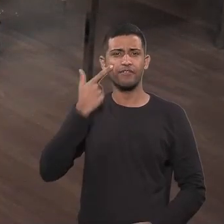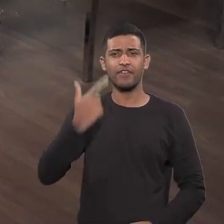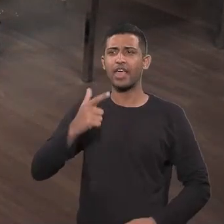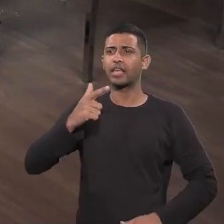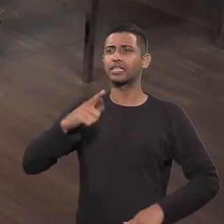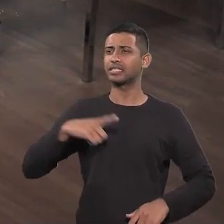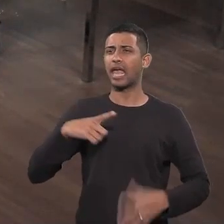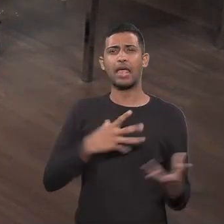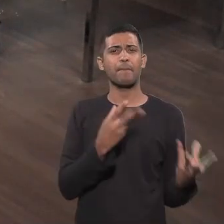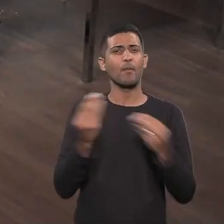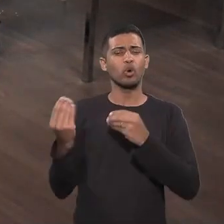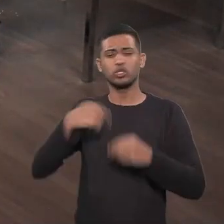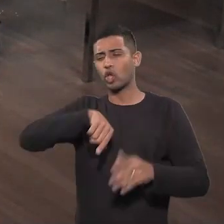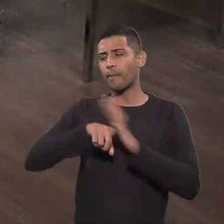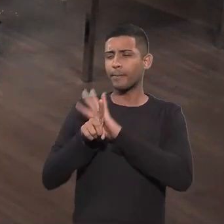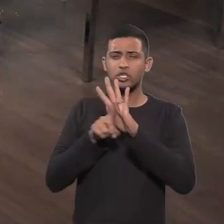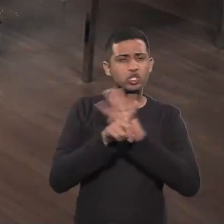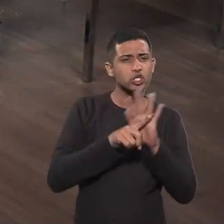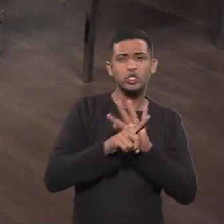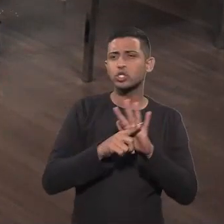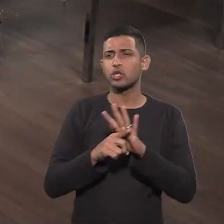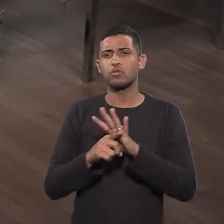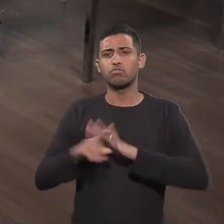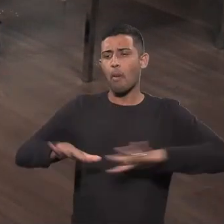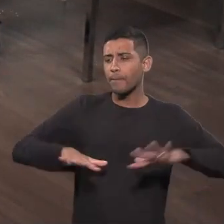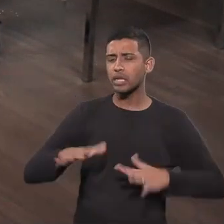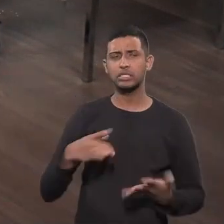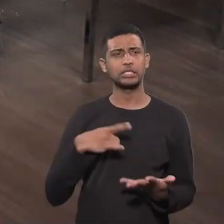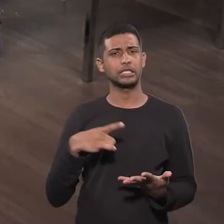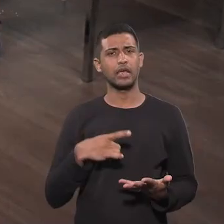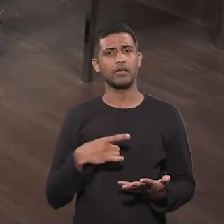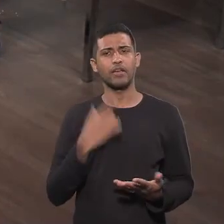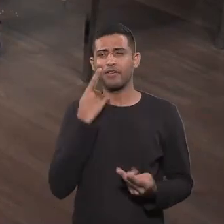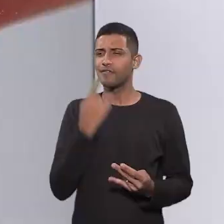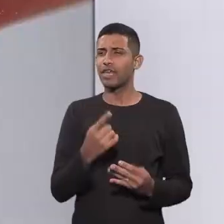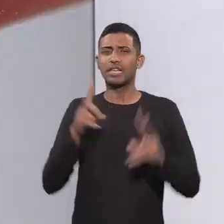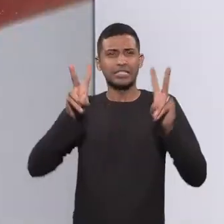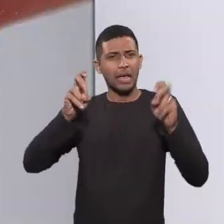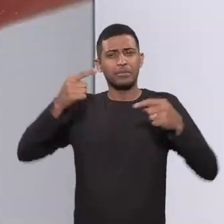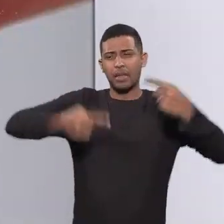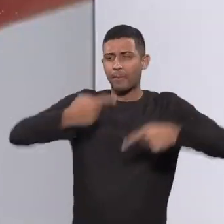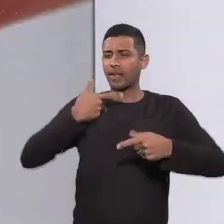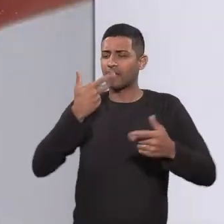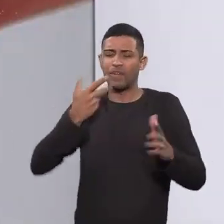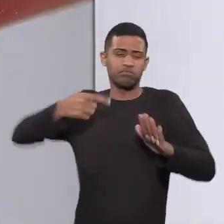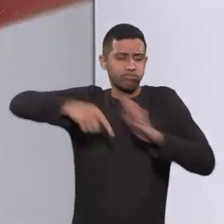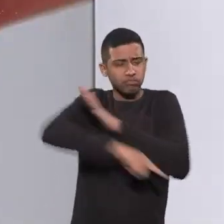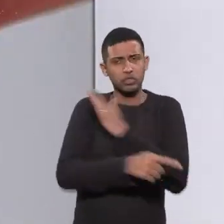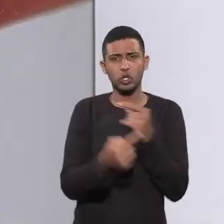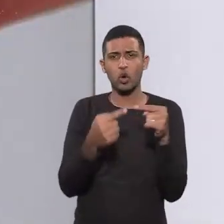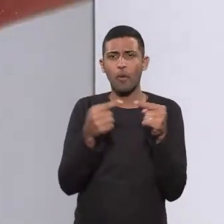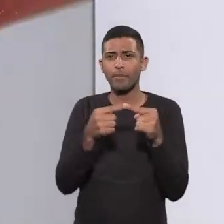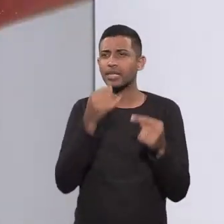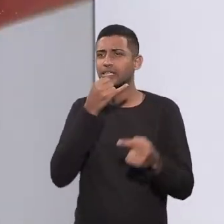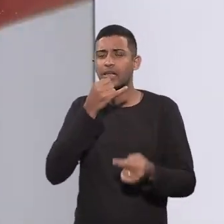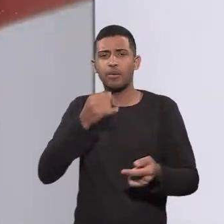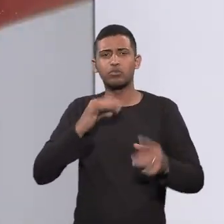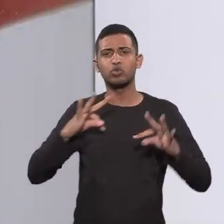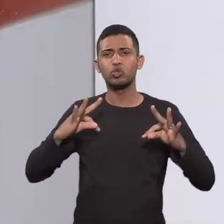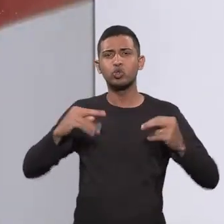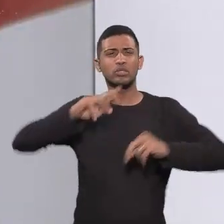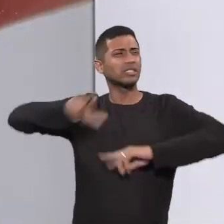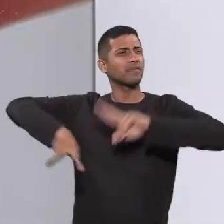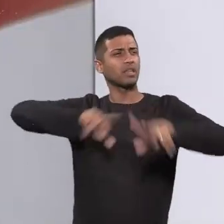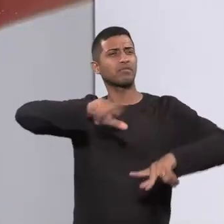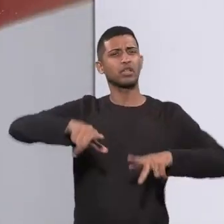tem nos mobilizado em termos de pesquisa é, de fato, aprofundar esse debate sobre o enriquecimento que se tem quando